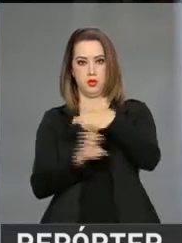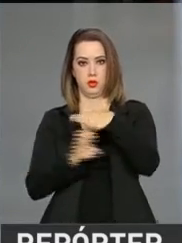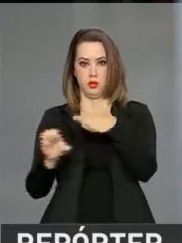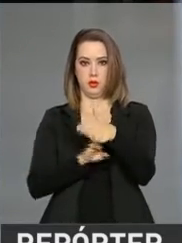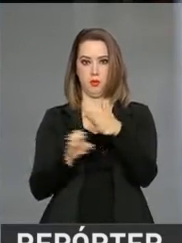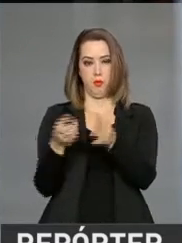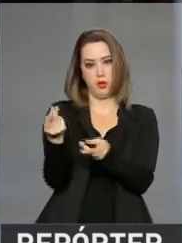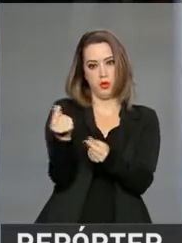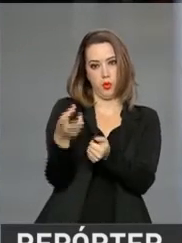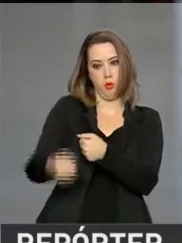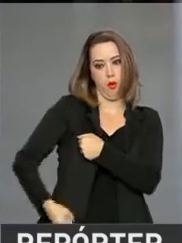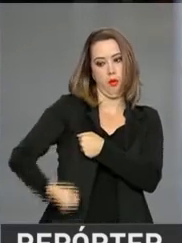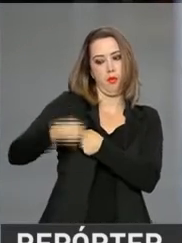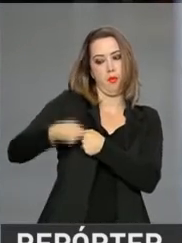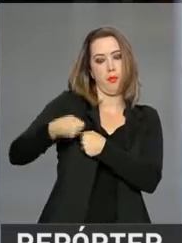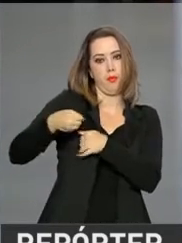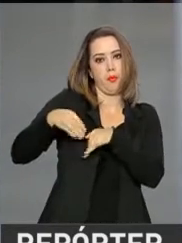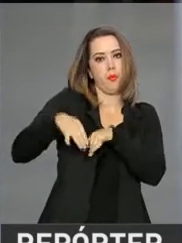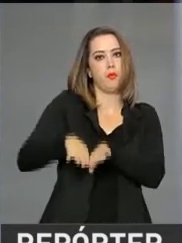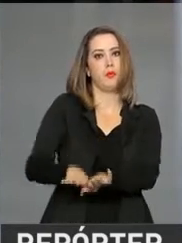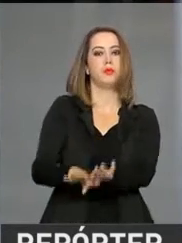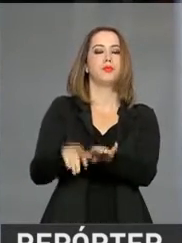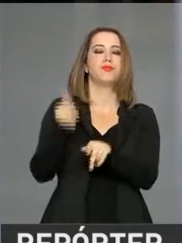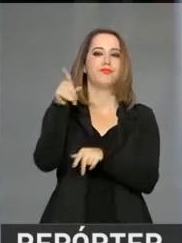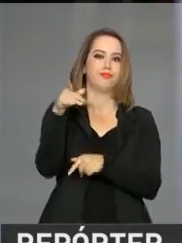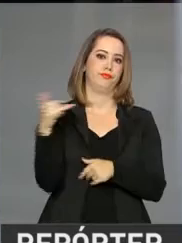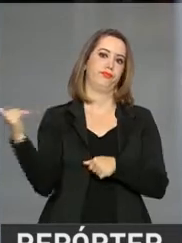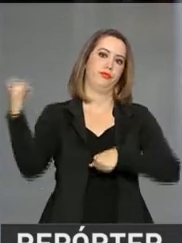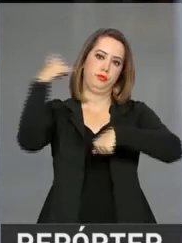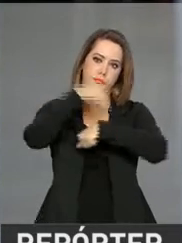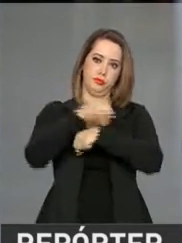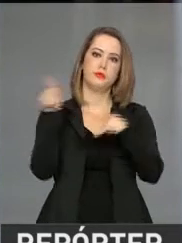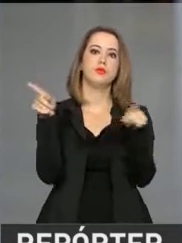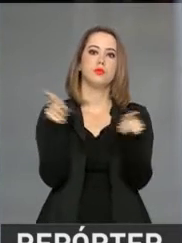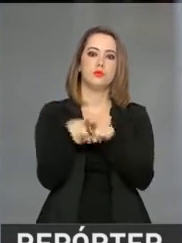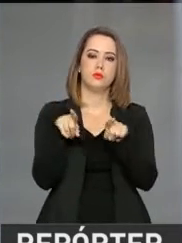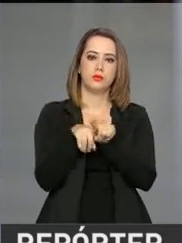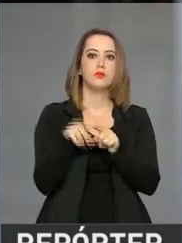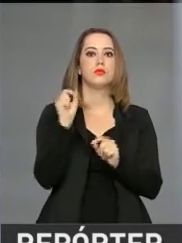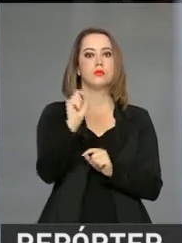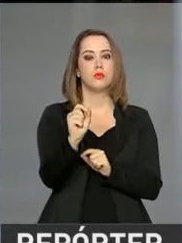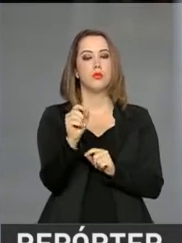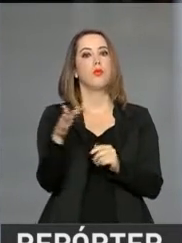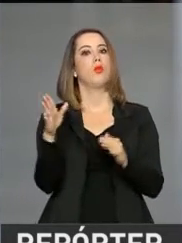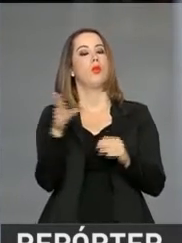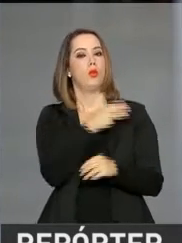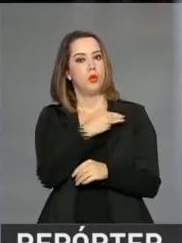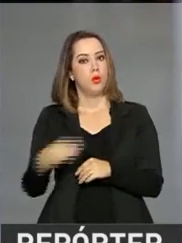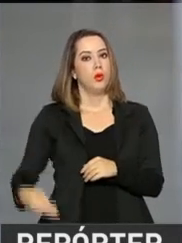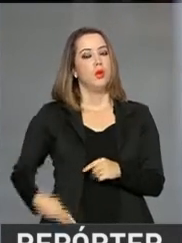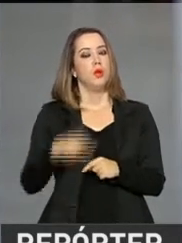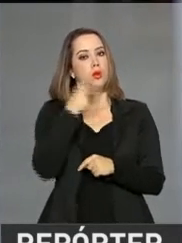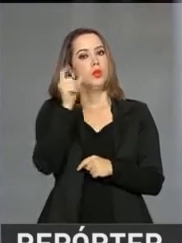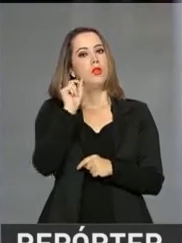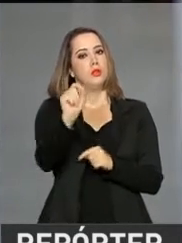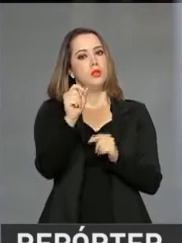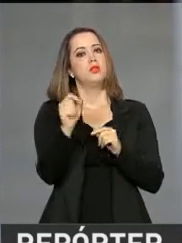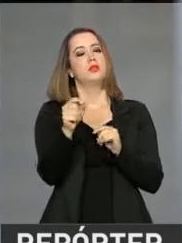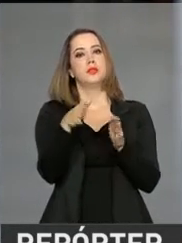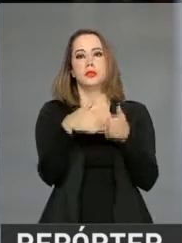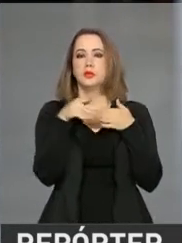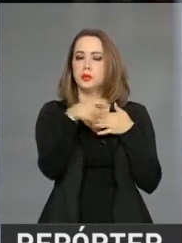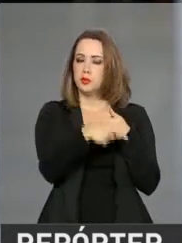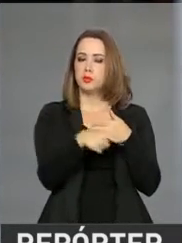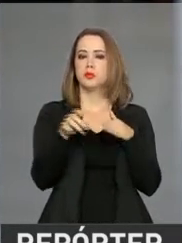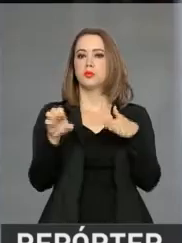bagagens despachadas pelos passageiros o ministro chefe da casa civil falou sobre estas reivindicações do